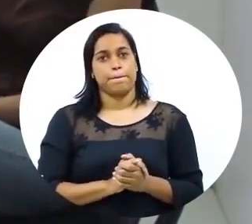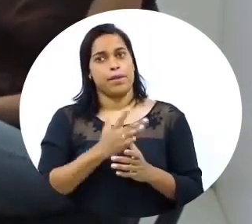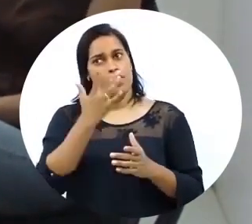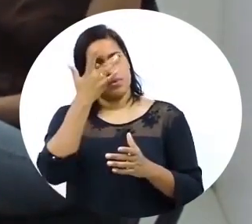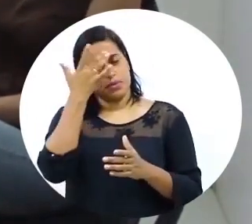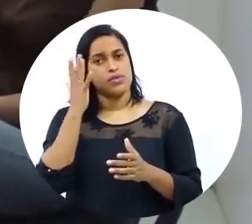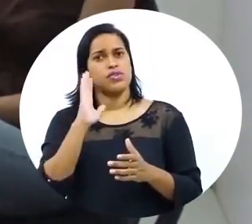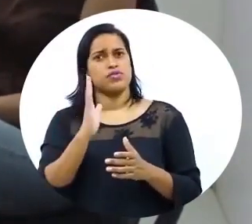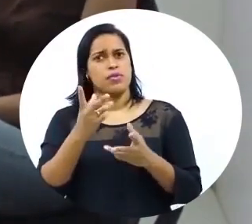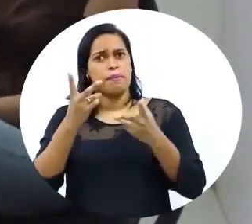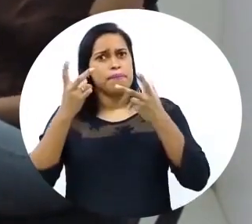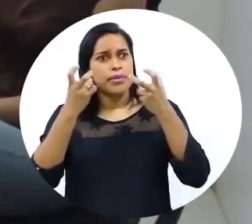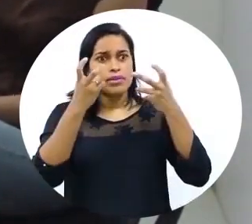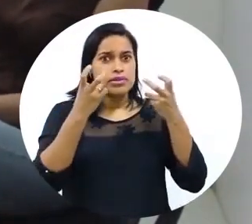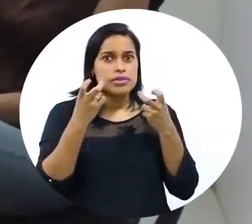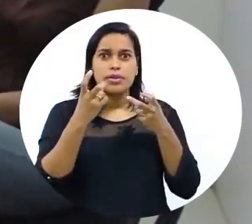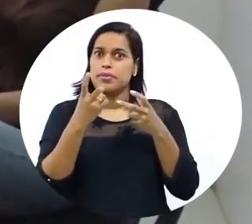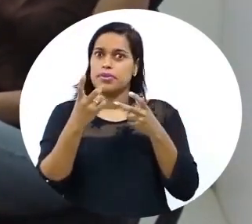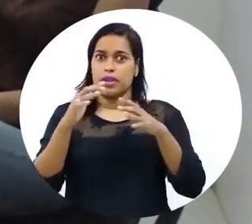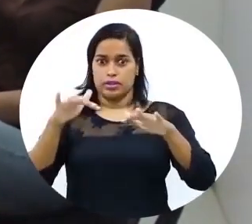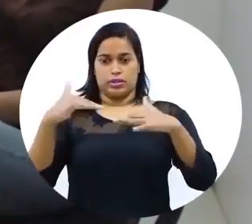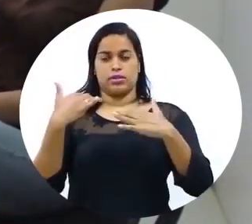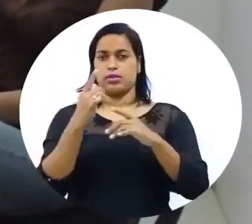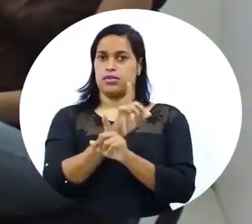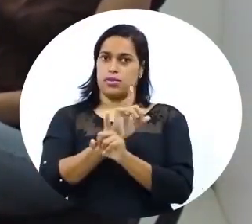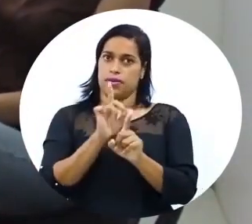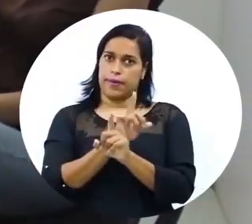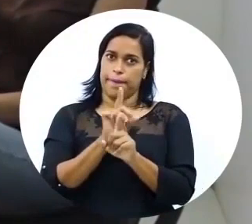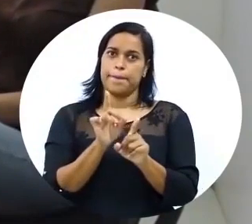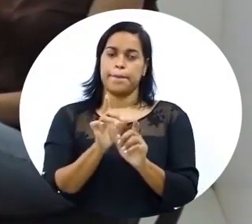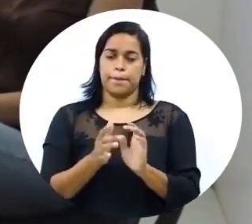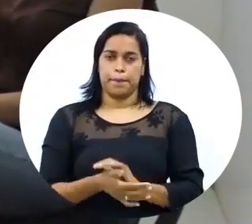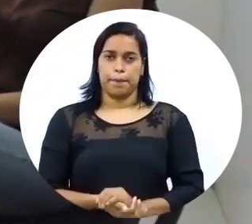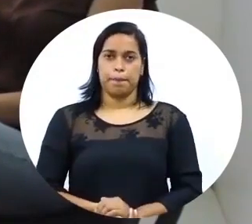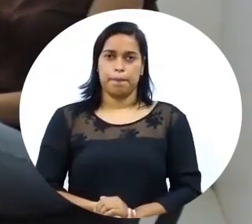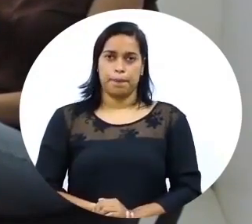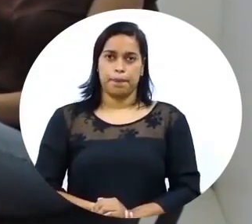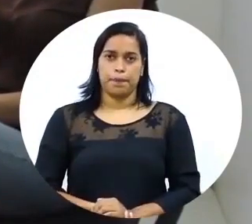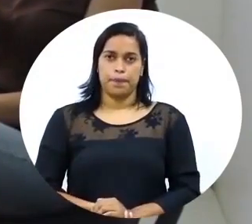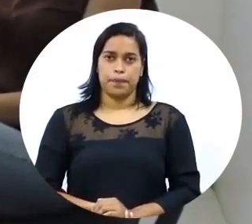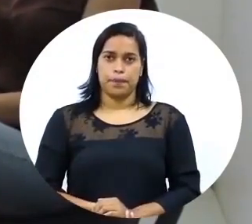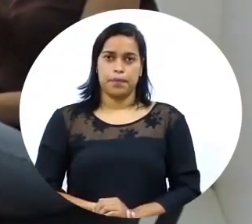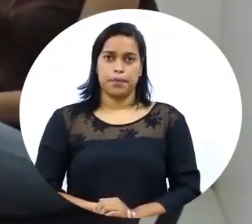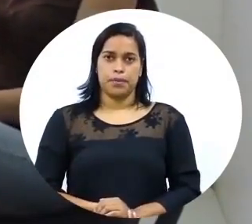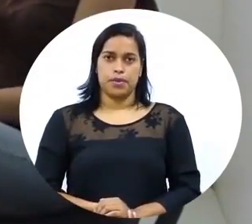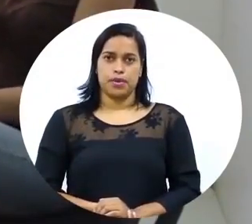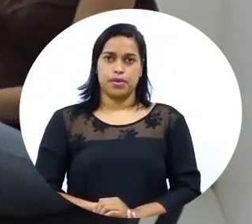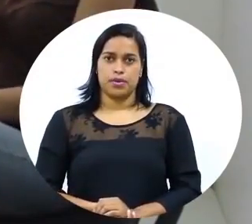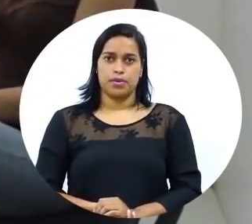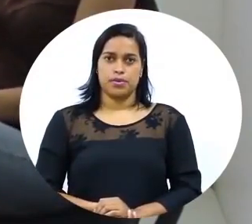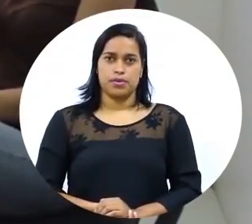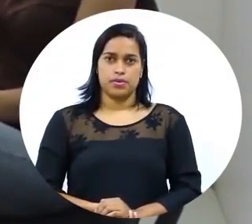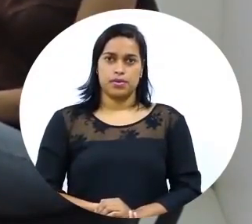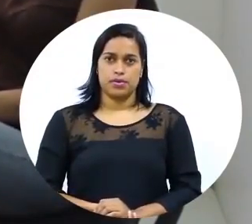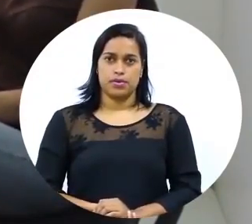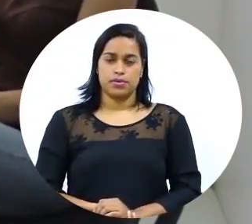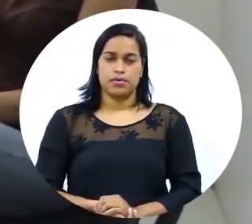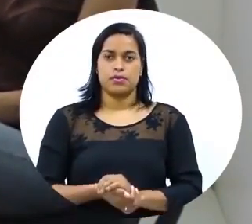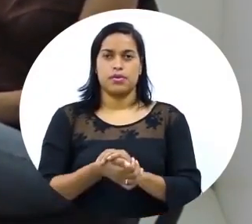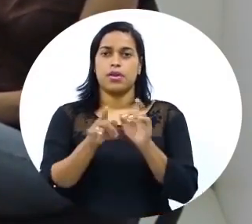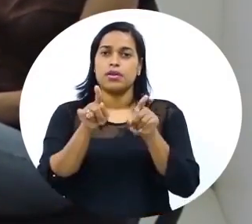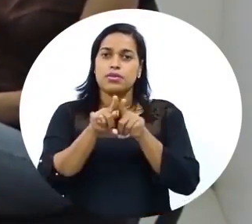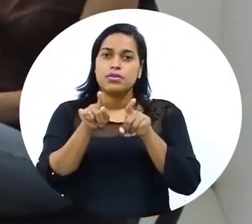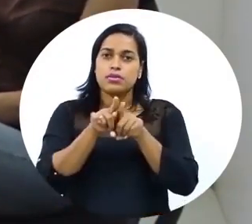já percebeu que não é por aí que você vai chamar a atenção. Talvez até uma exceção, um cargo mais pro lado